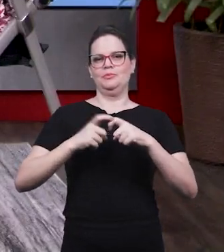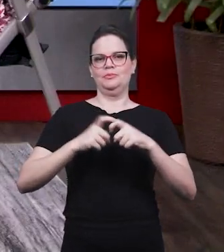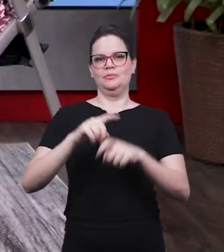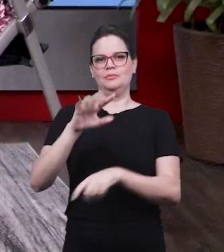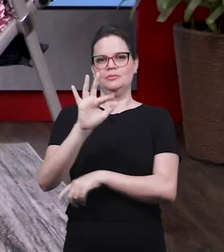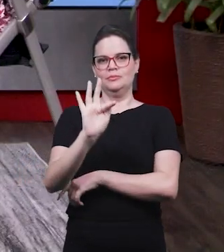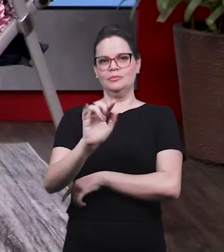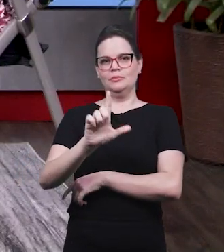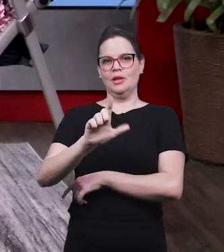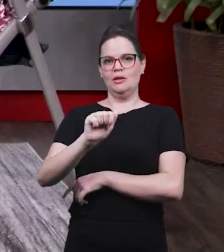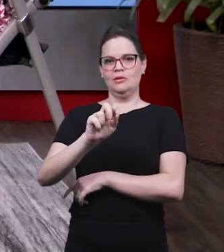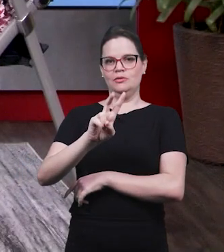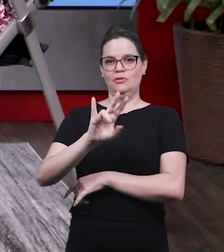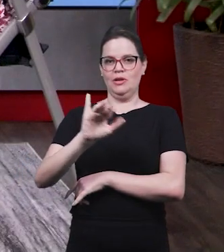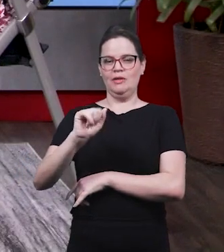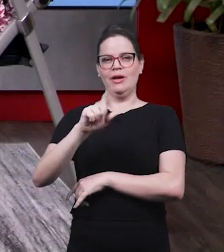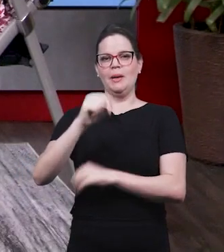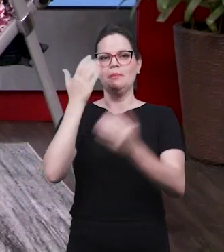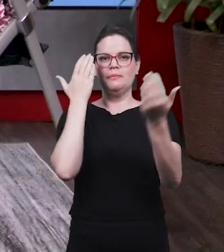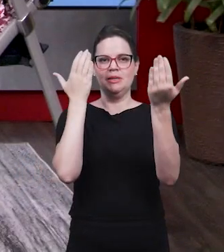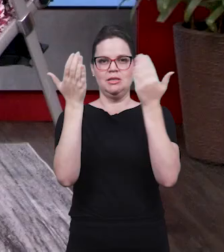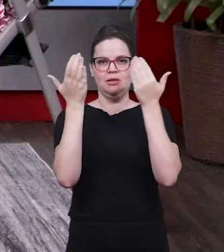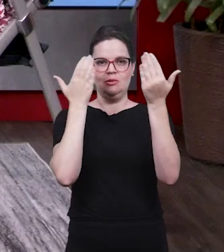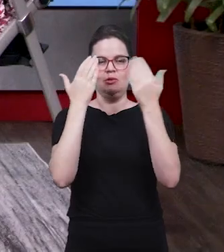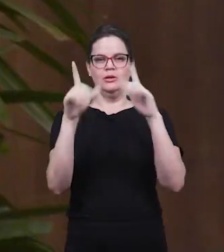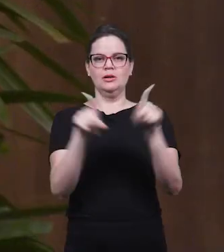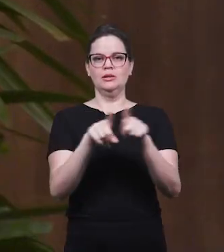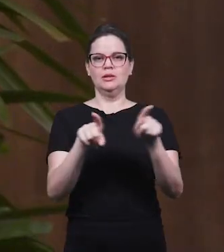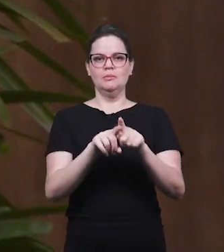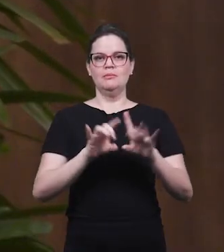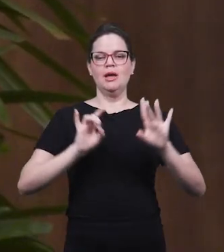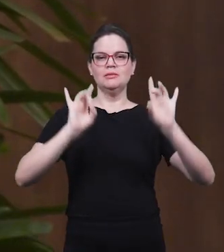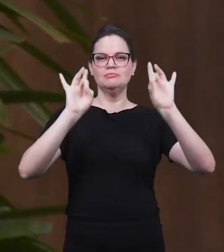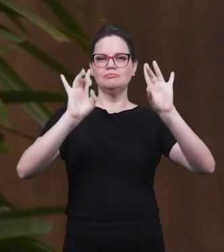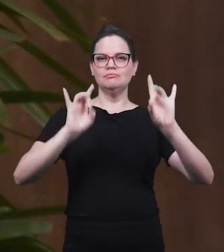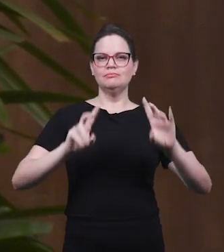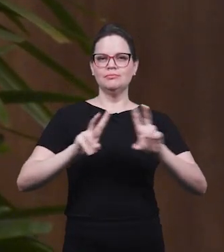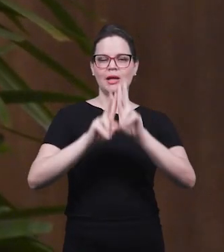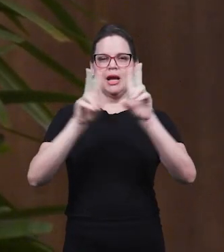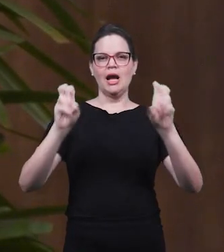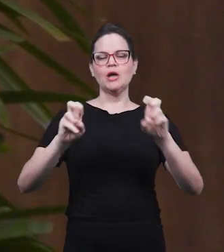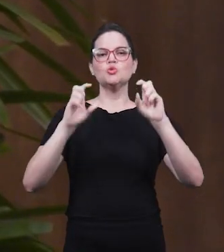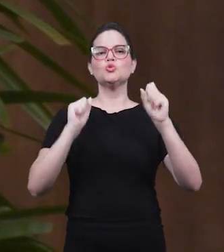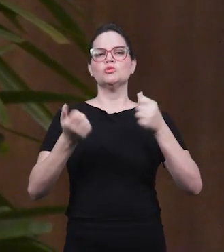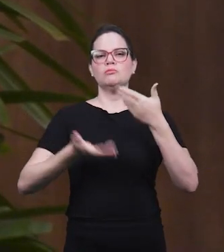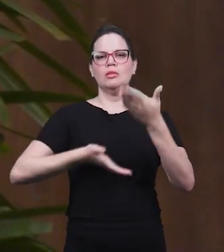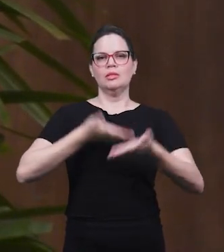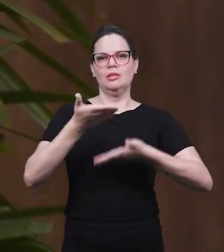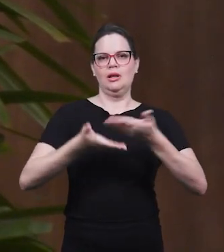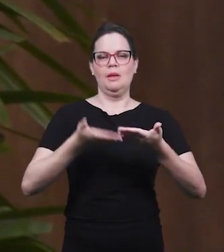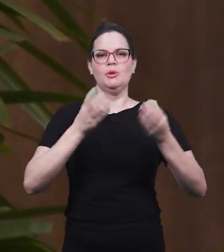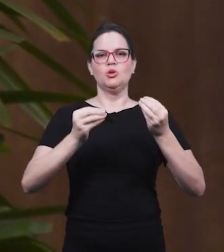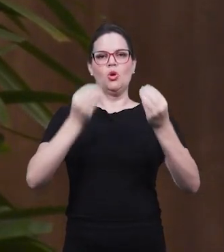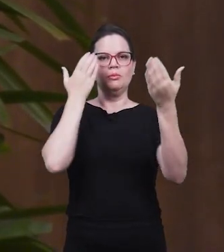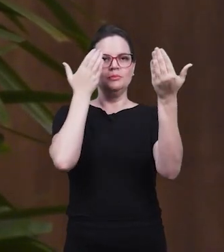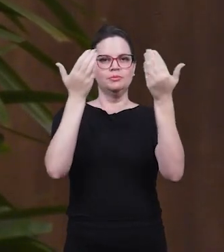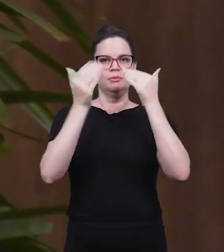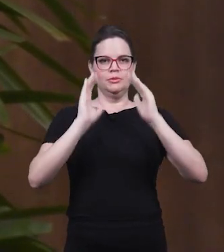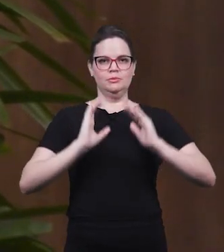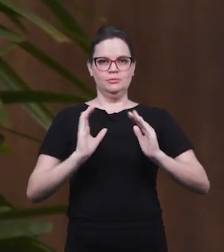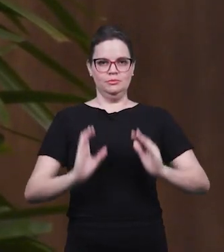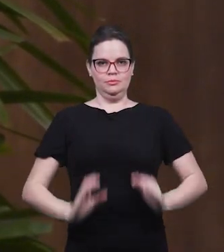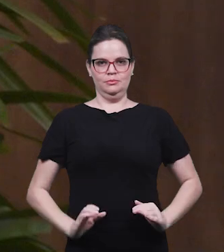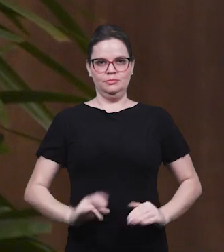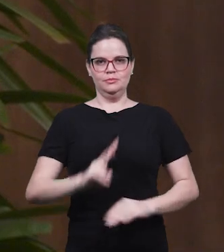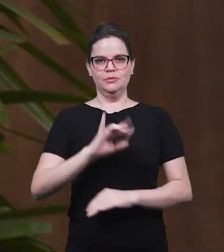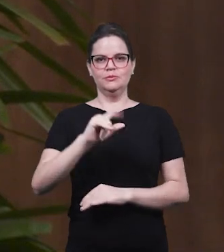Spangero, psicóloga clínica e especialista em terapia cognitivo-comportamental. Ela abordará um tema de